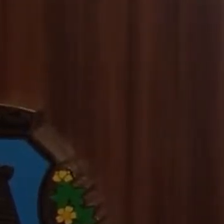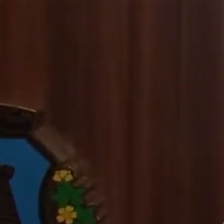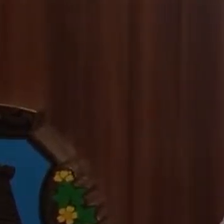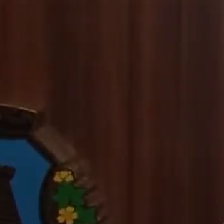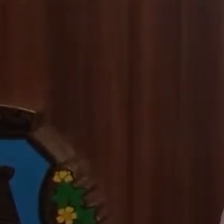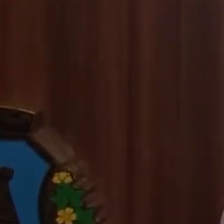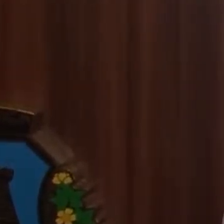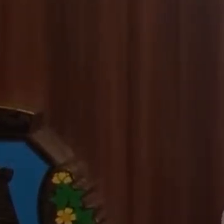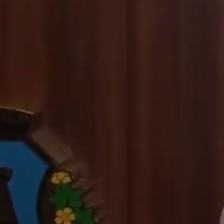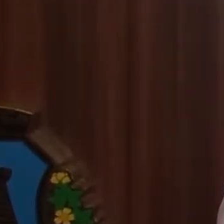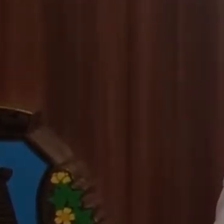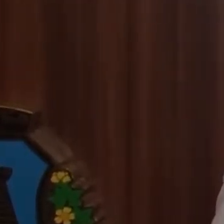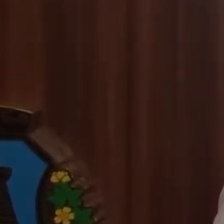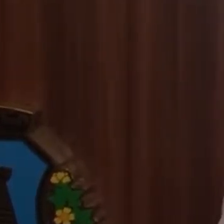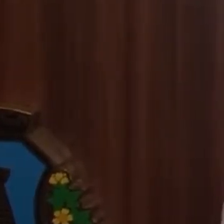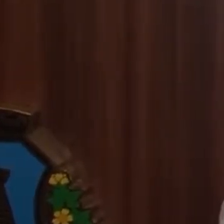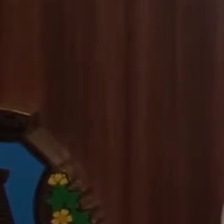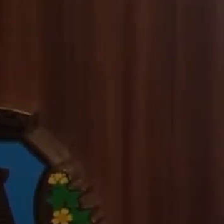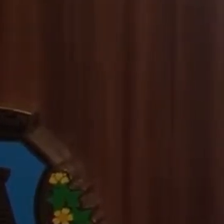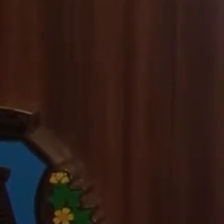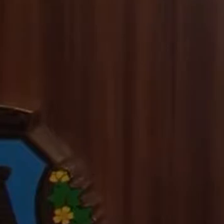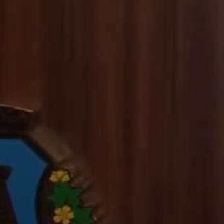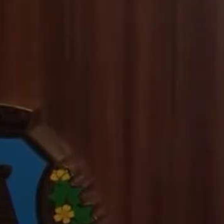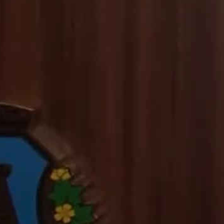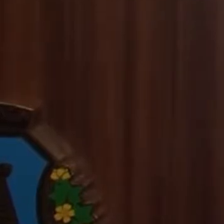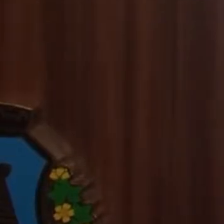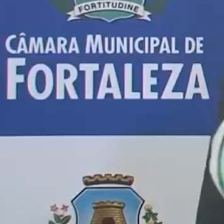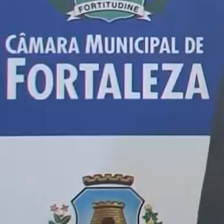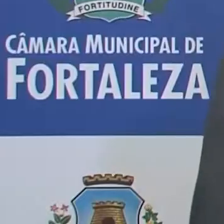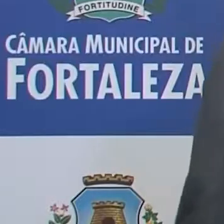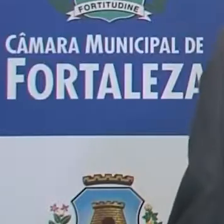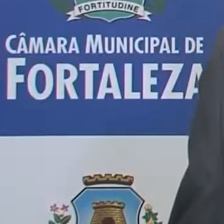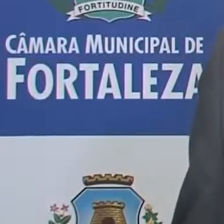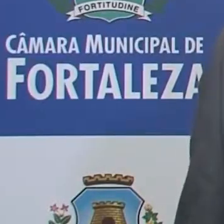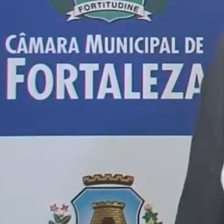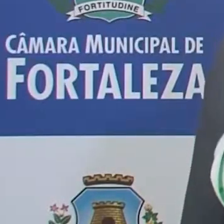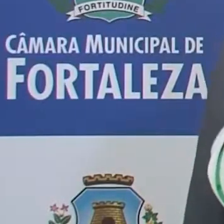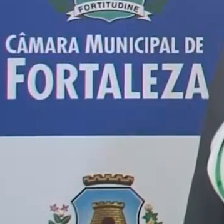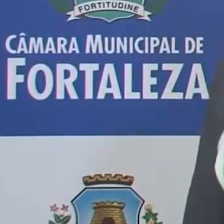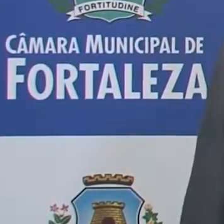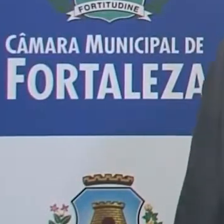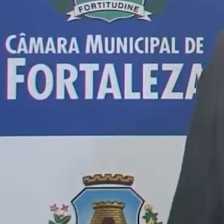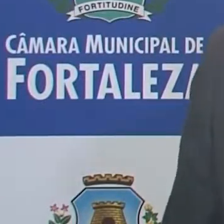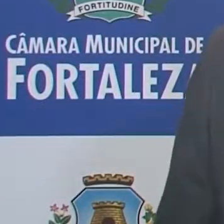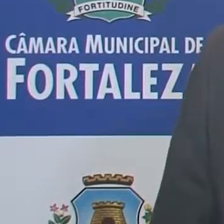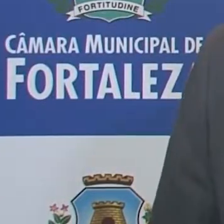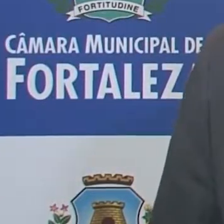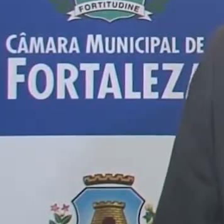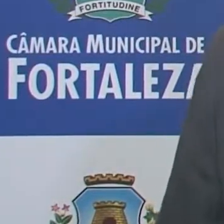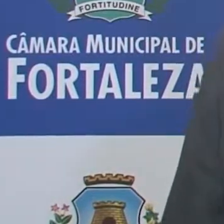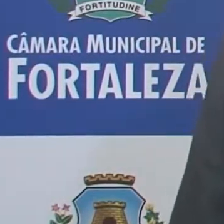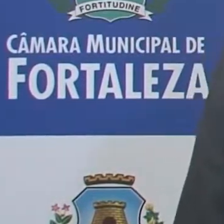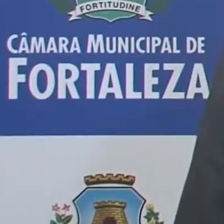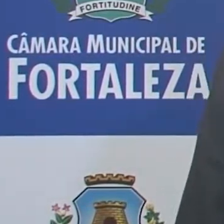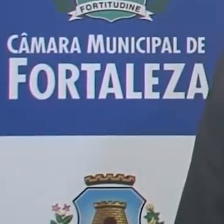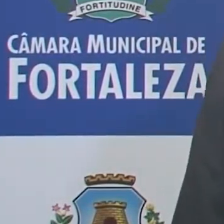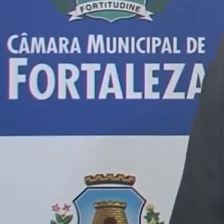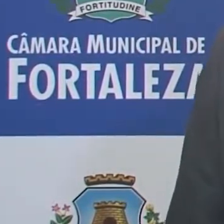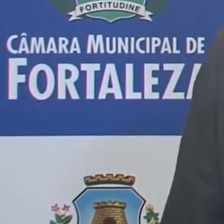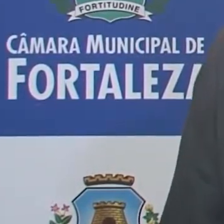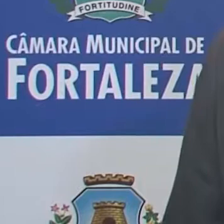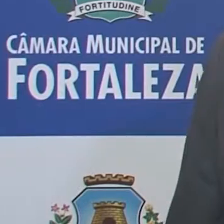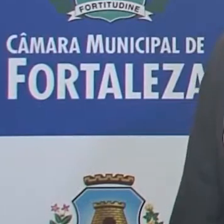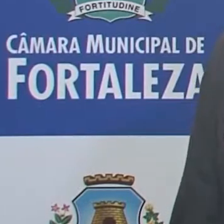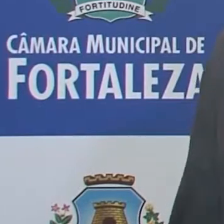bilionários continuarem lucrando agora com o mercado de previdência privada. Bem, primeiro vale a pena a gente dizer que esse é um tema que afeta todos os